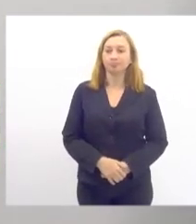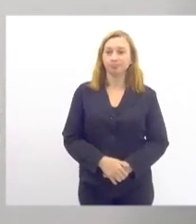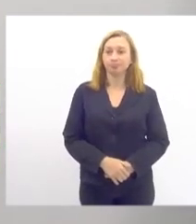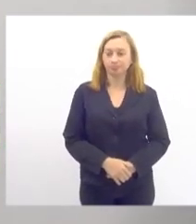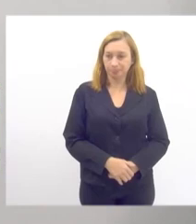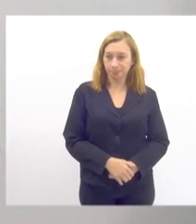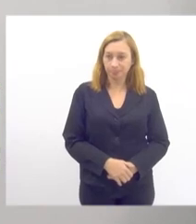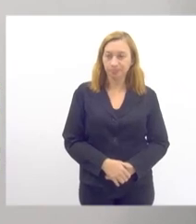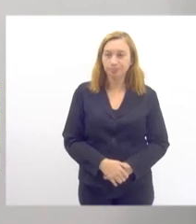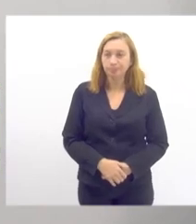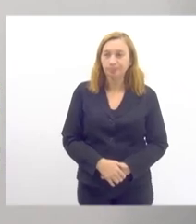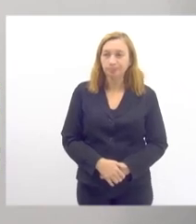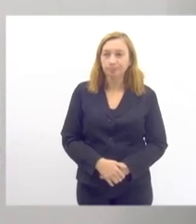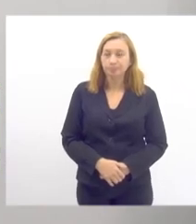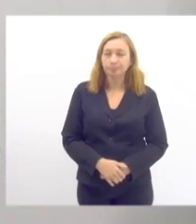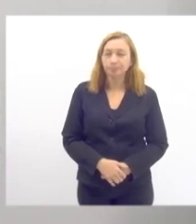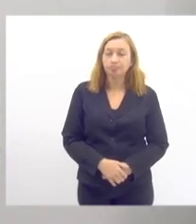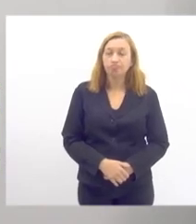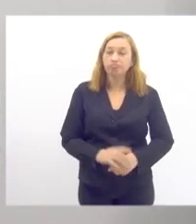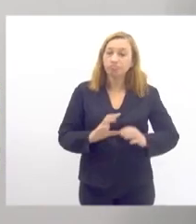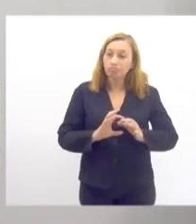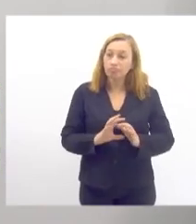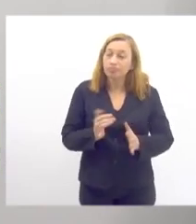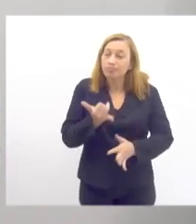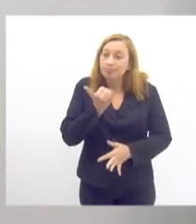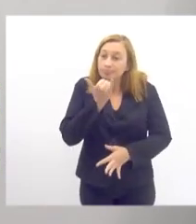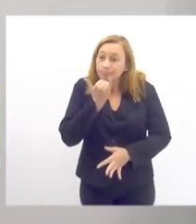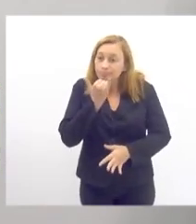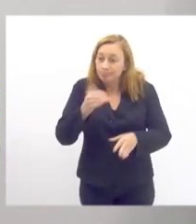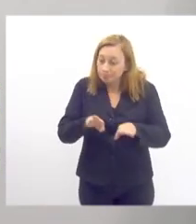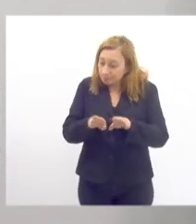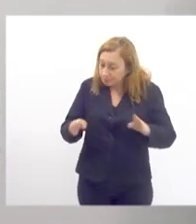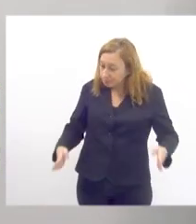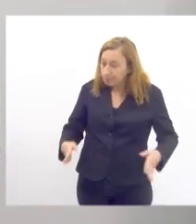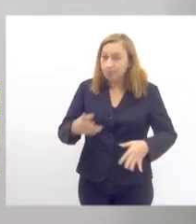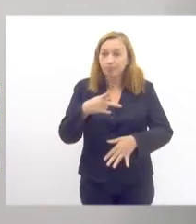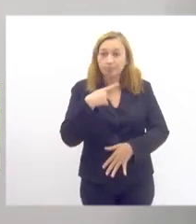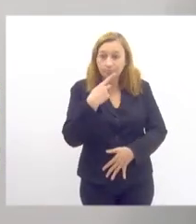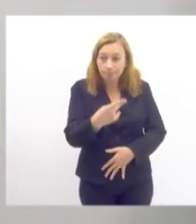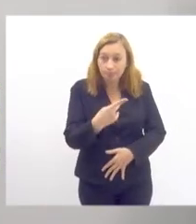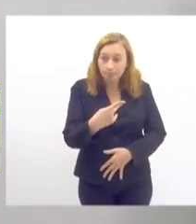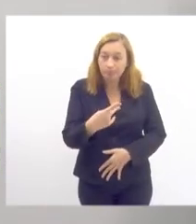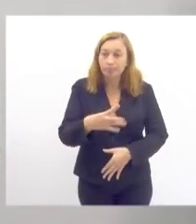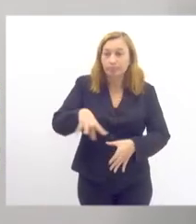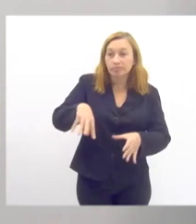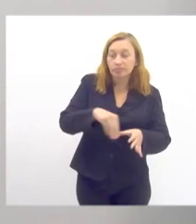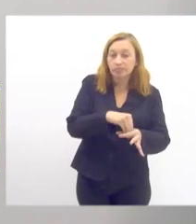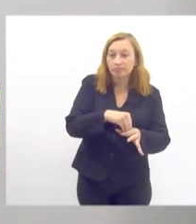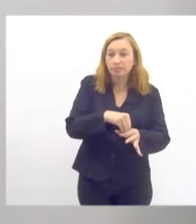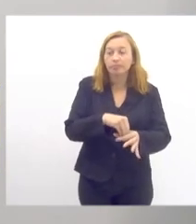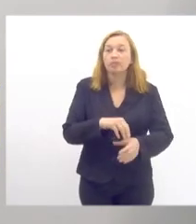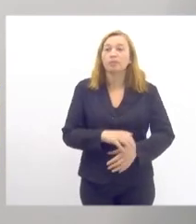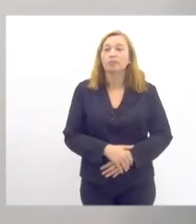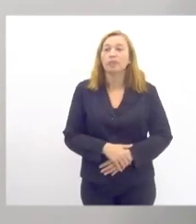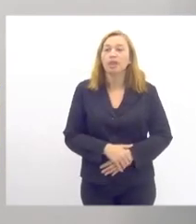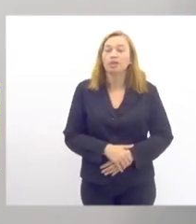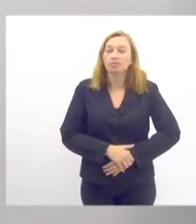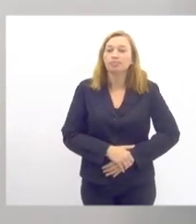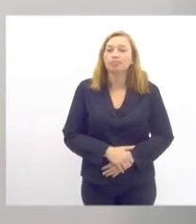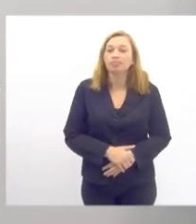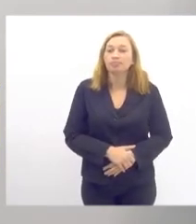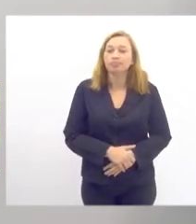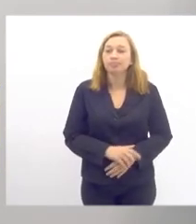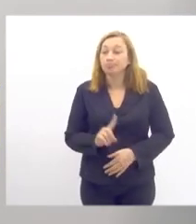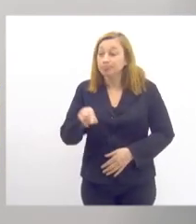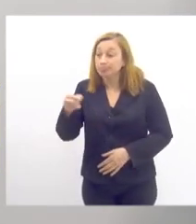Quando eu tomei a liberdade, me desculpe a mesa, quando eu falei que dentro da condição